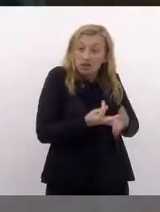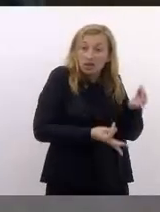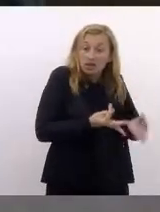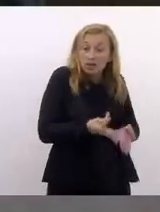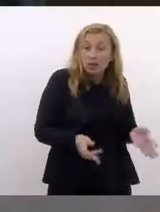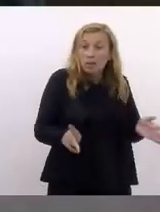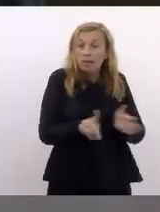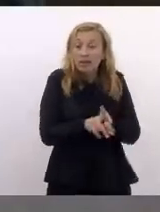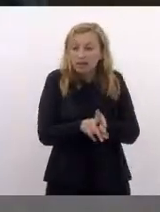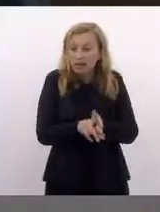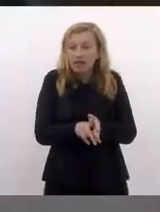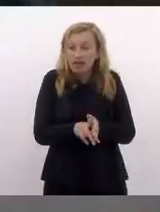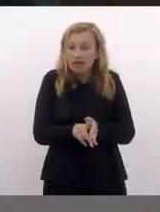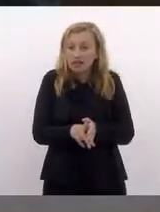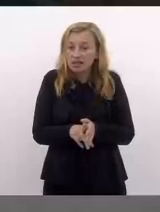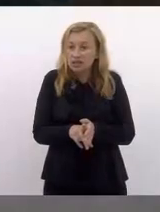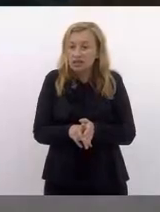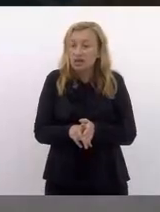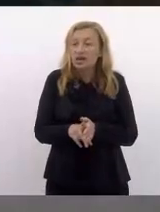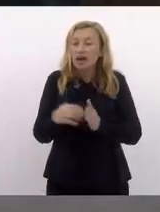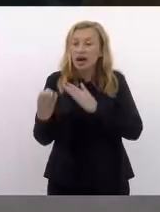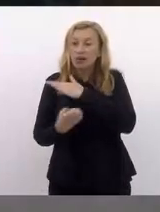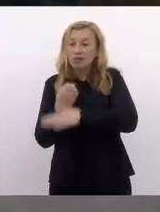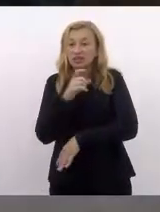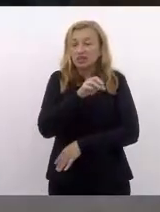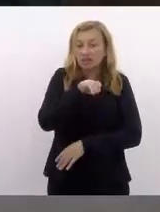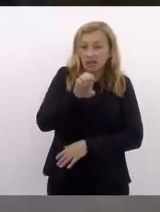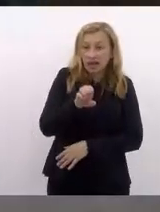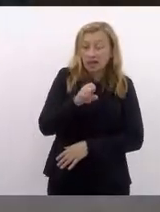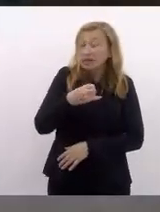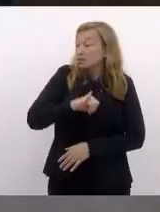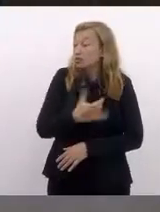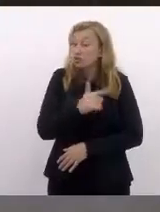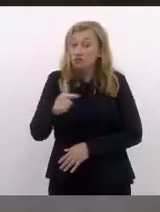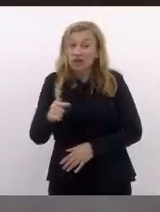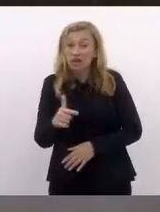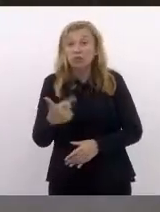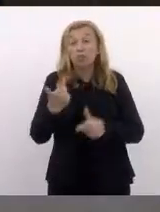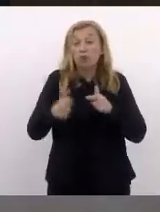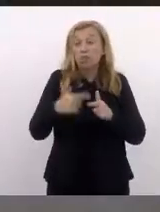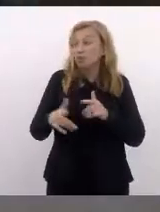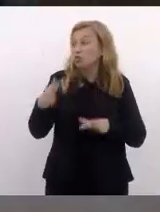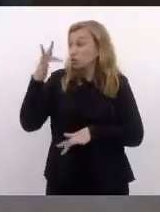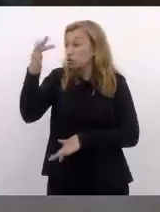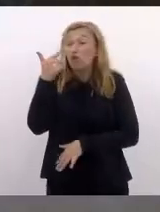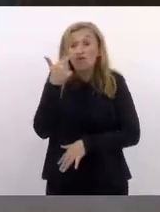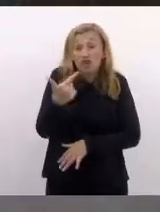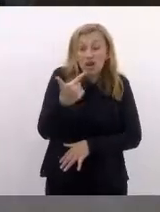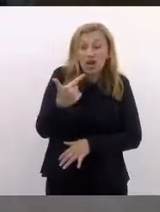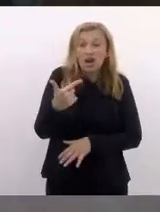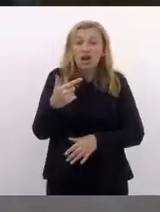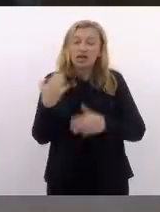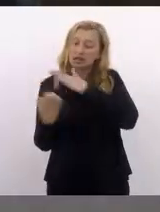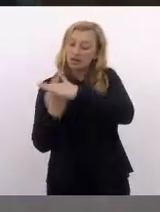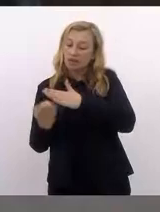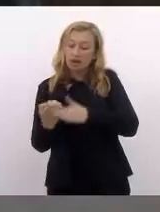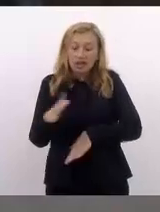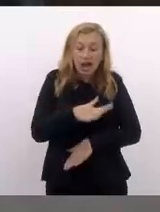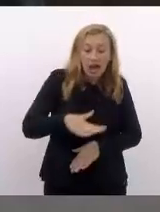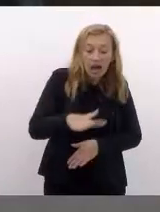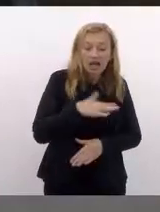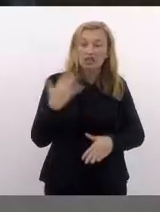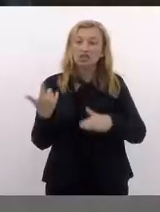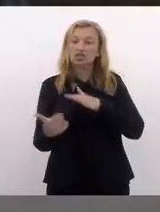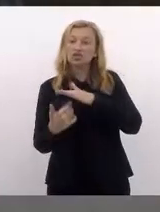mão ainda da Cedae que se não tivesse naquele no sérios problemas no futuro que a sua vez empresas que atuam no setor de